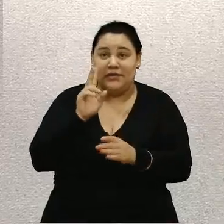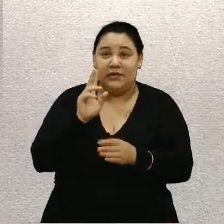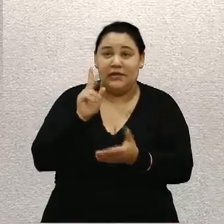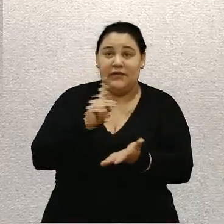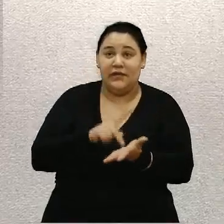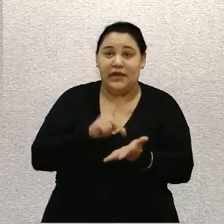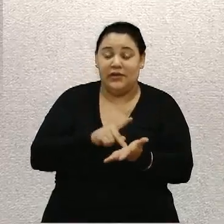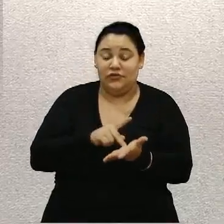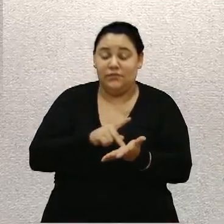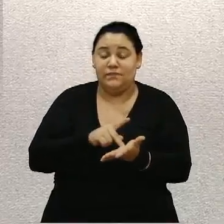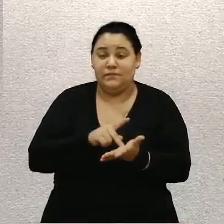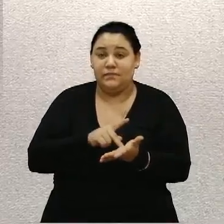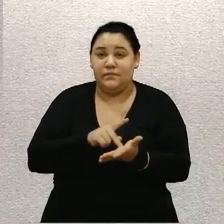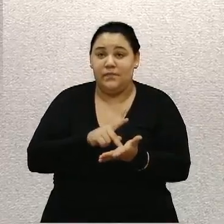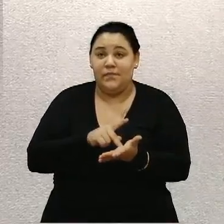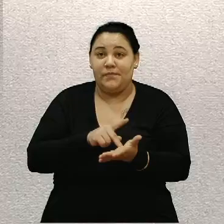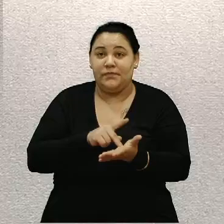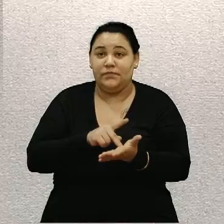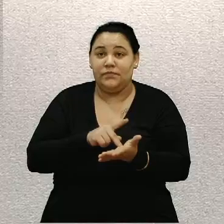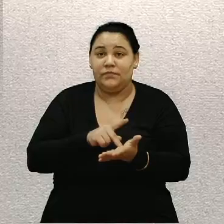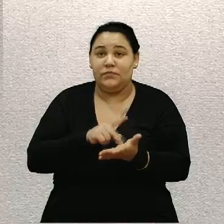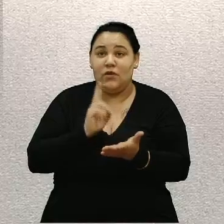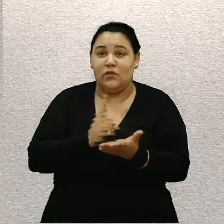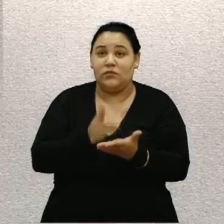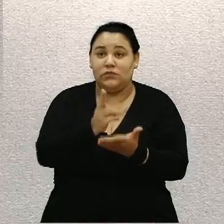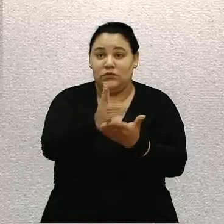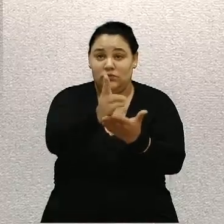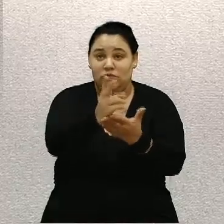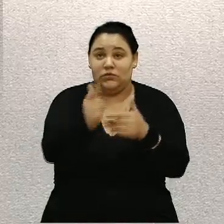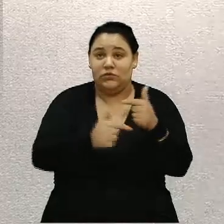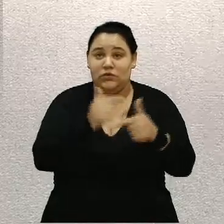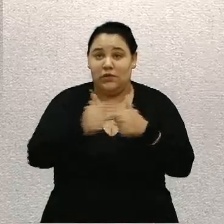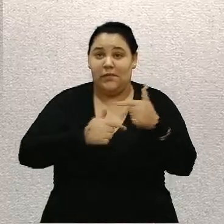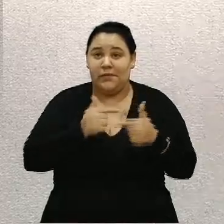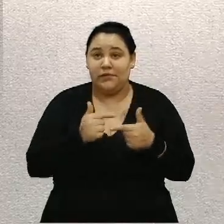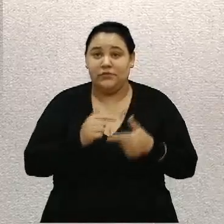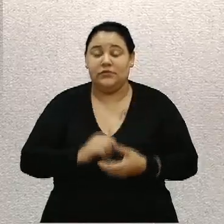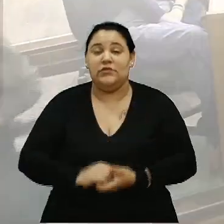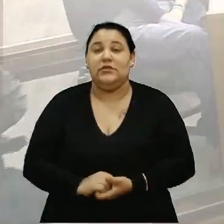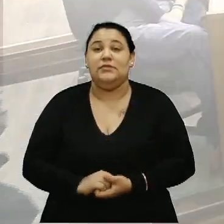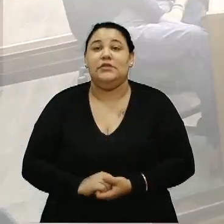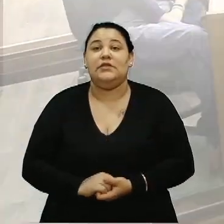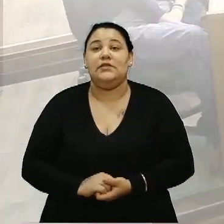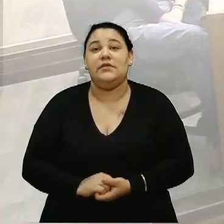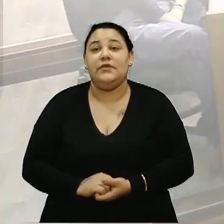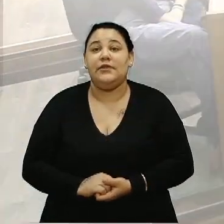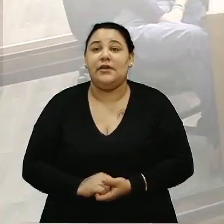rito foi feito, segue o baile normalmente aqui e seguimos com os trabalhos. Obrigado.